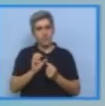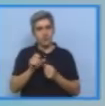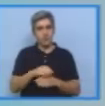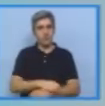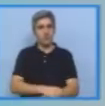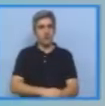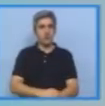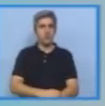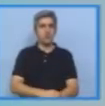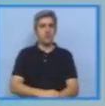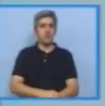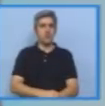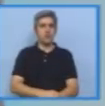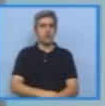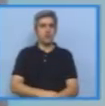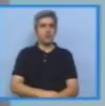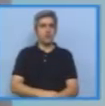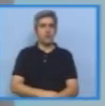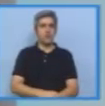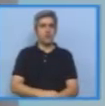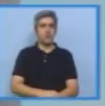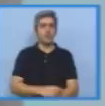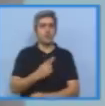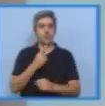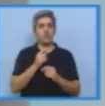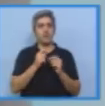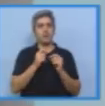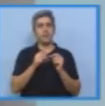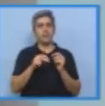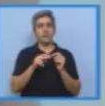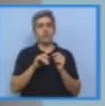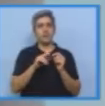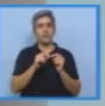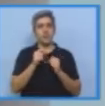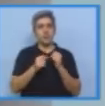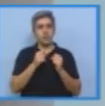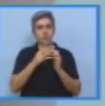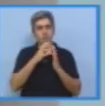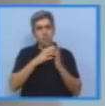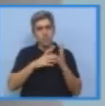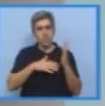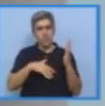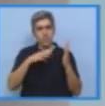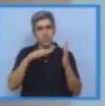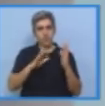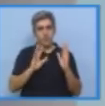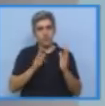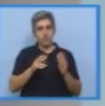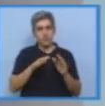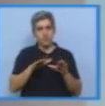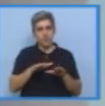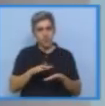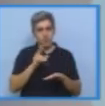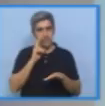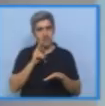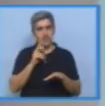Portanto, podemos dizer que é um evangelho a correr e que muitas vezes é preciso parar para